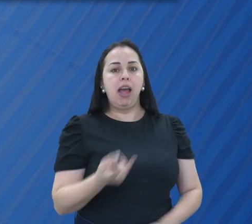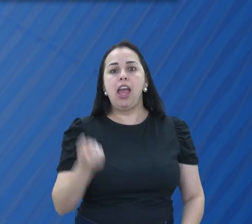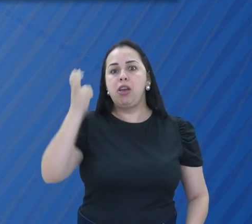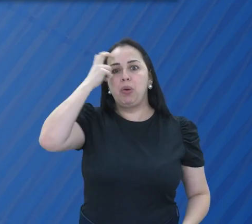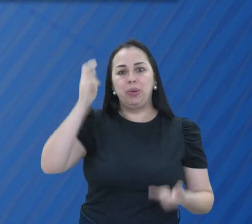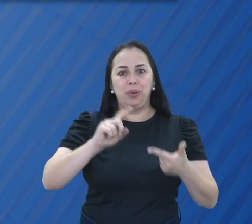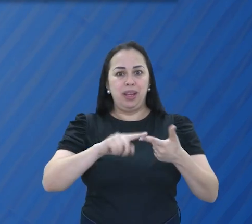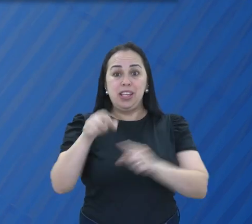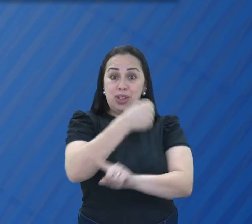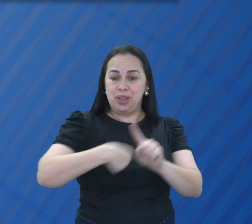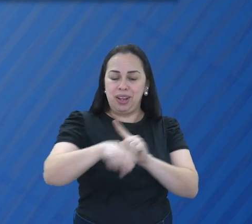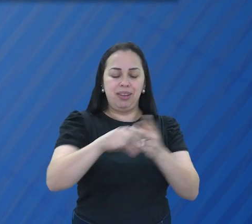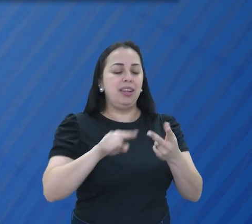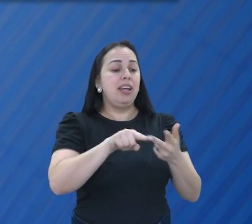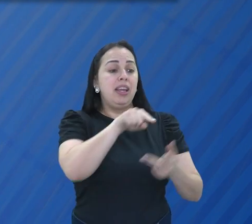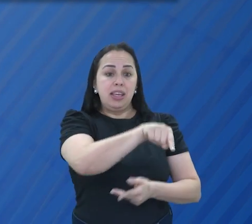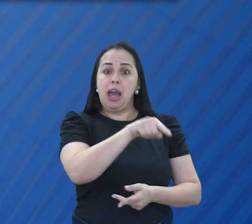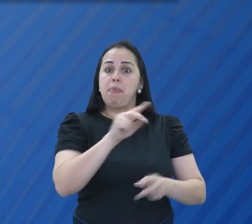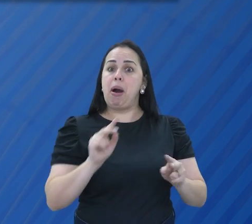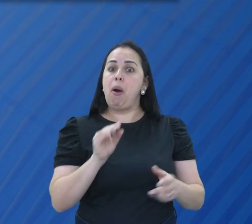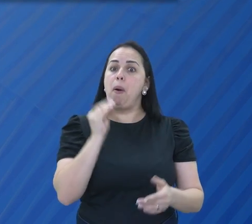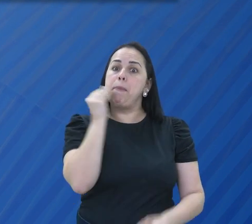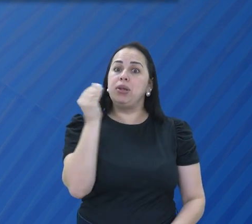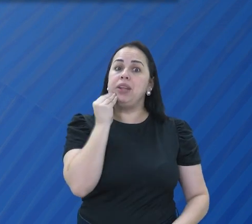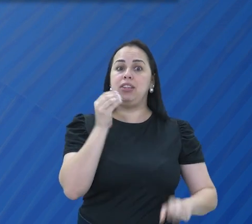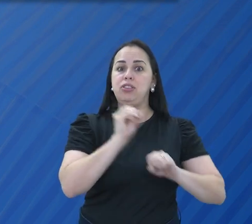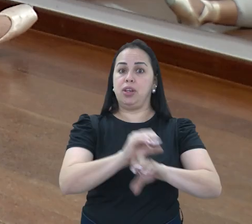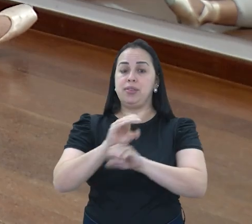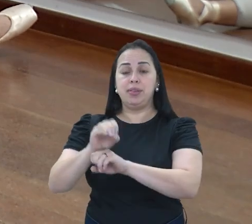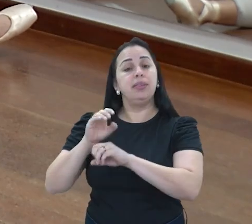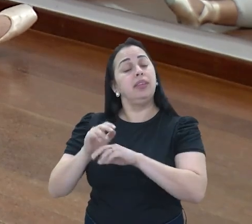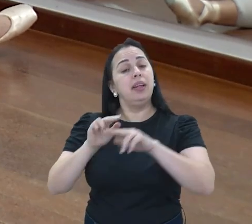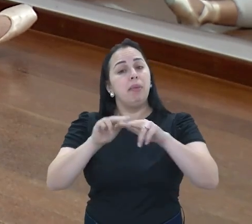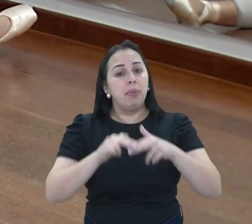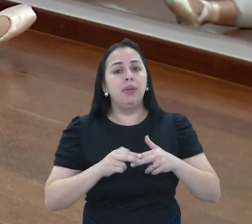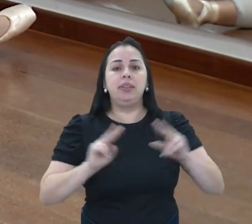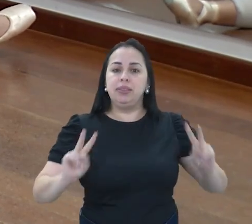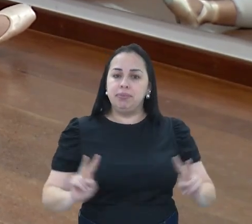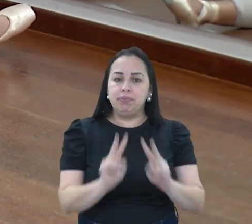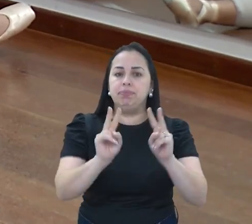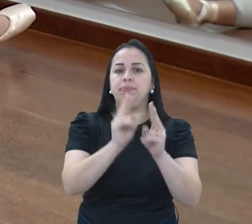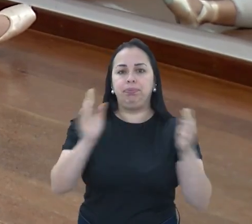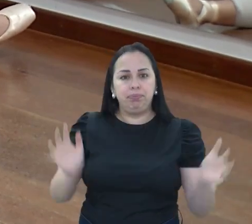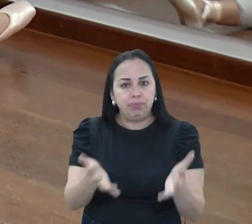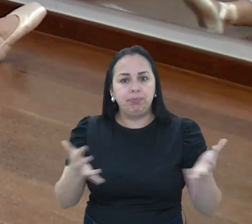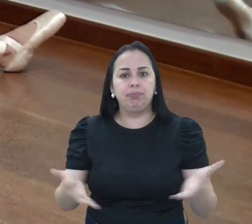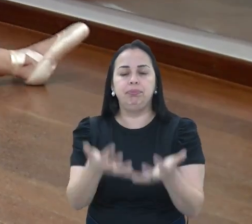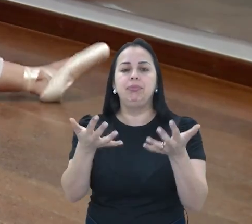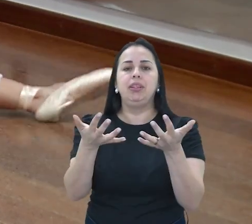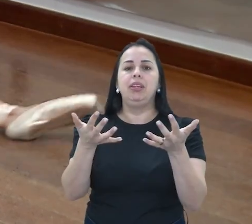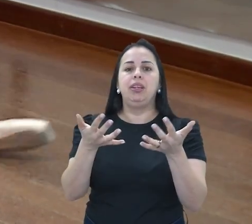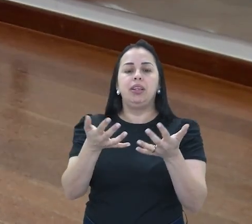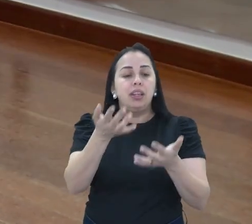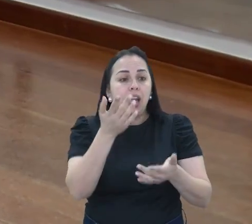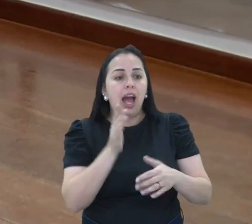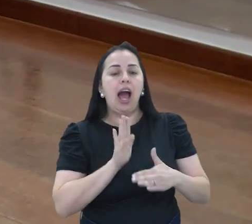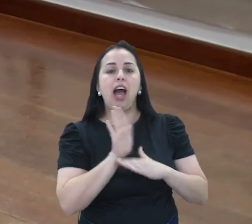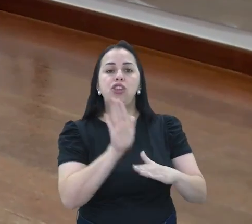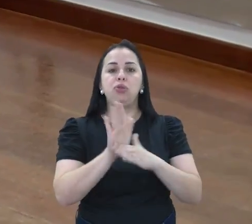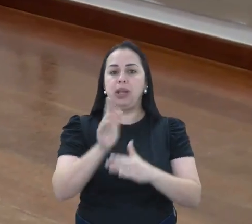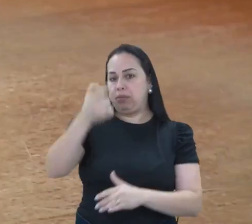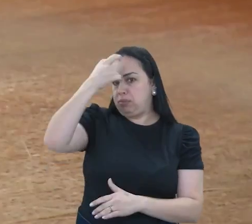cultural, social e educacional da expressão artística, além de estimular a prática que favorece o